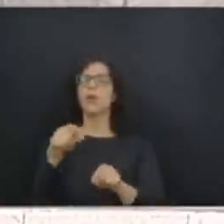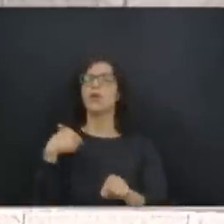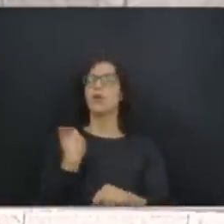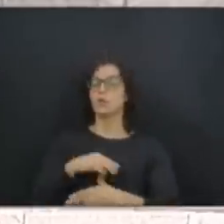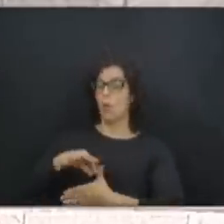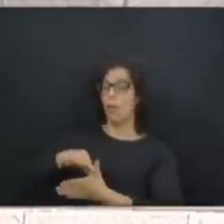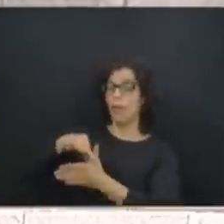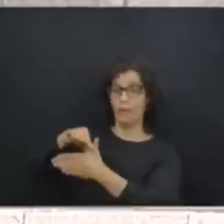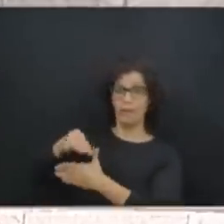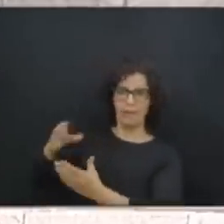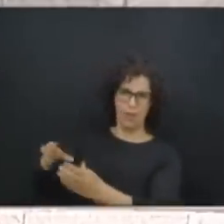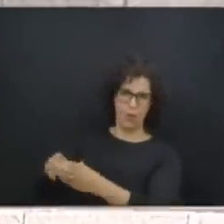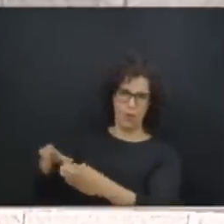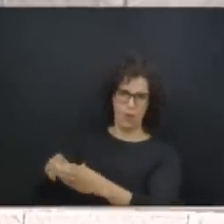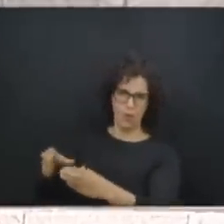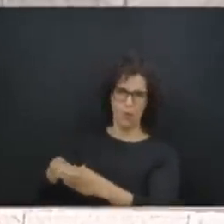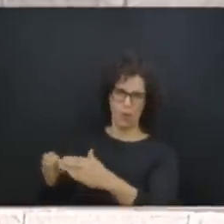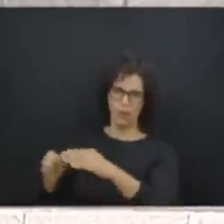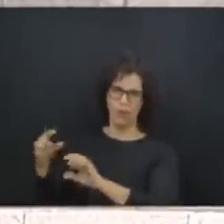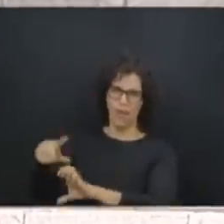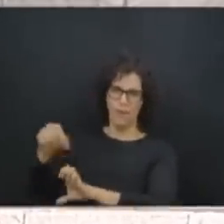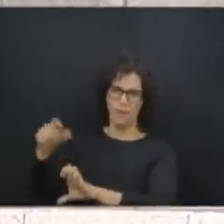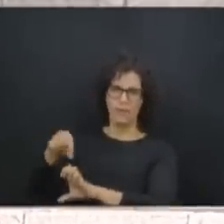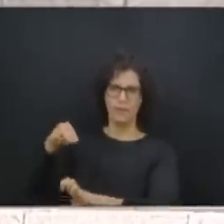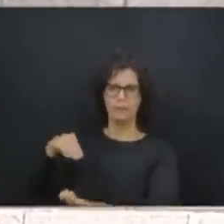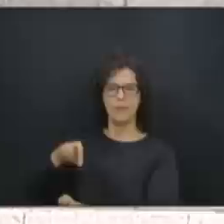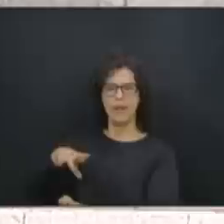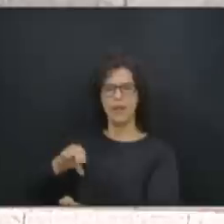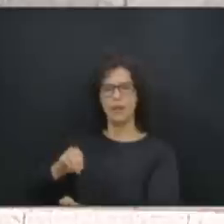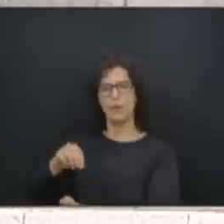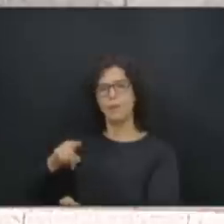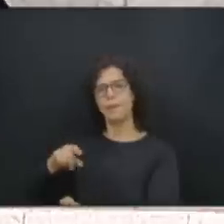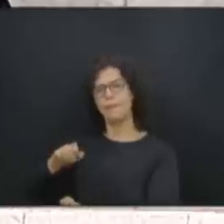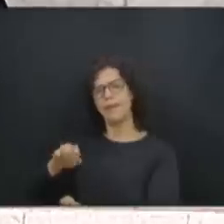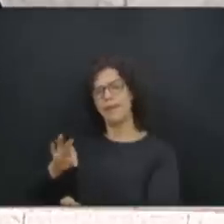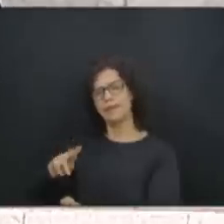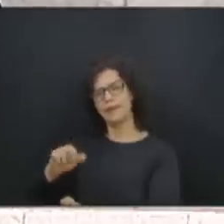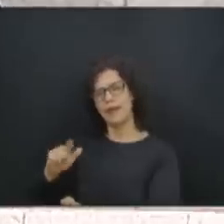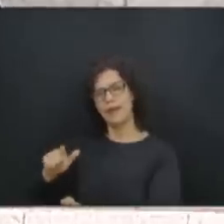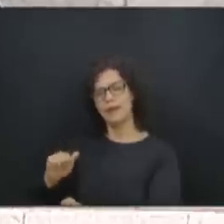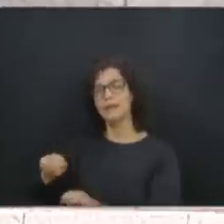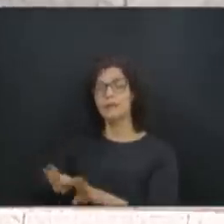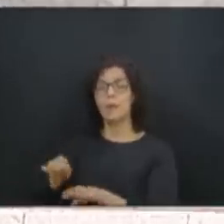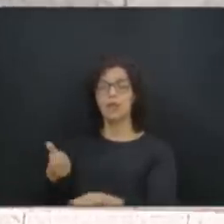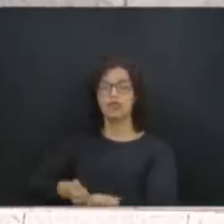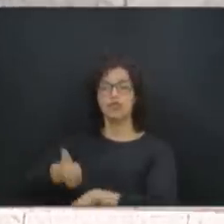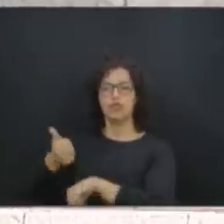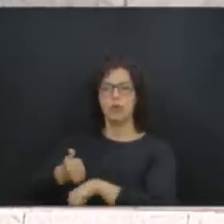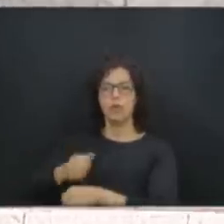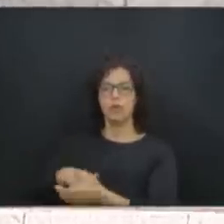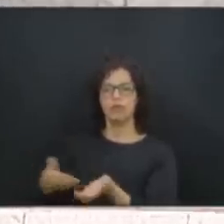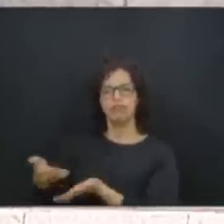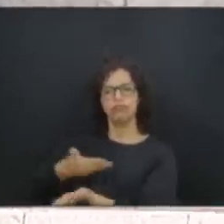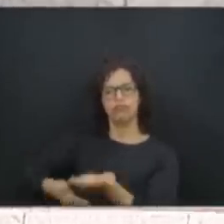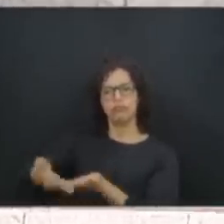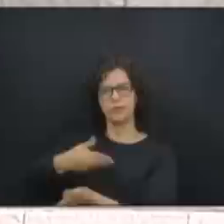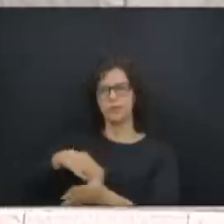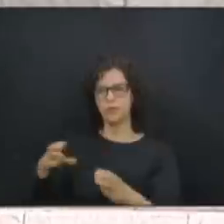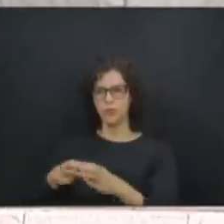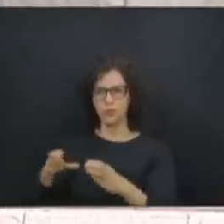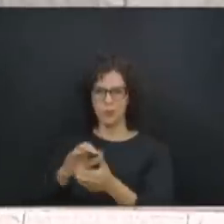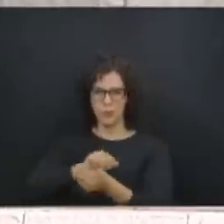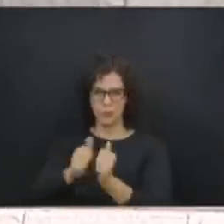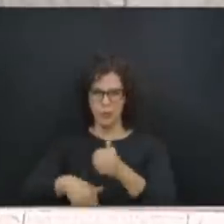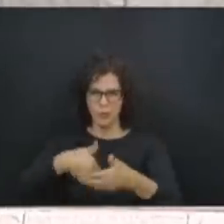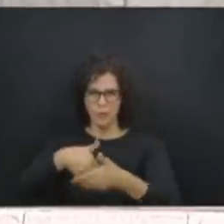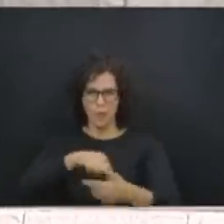a liderança do empresário Mário Celso Petraglia mais de toda a diretoria que integra o clube Atlético